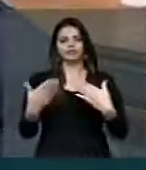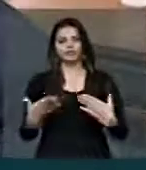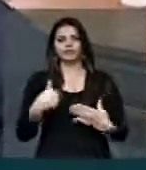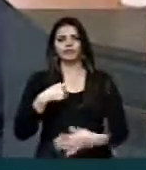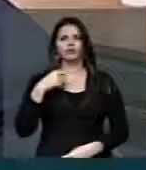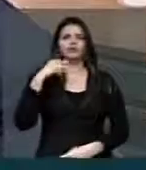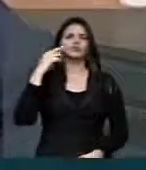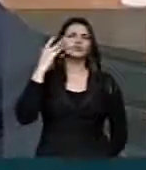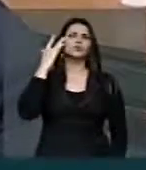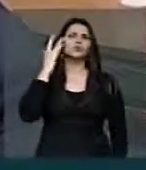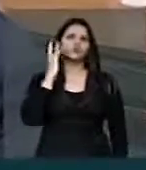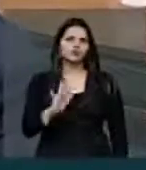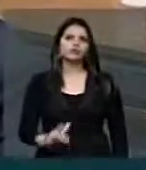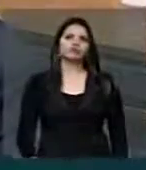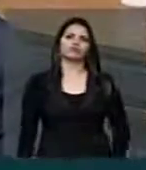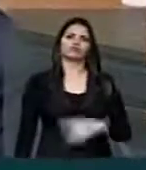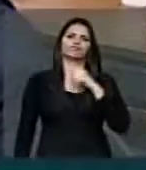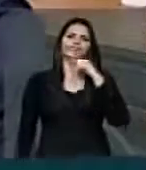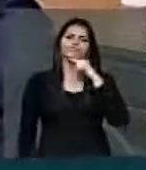esta dúvida.